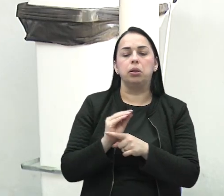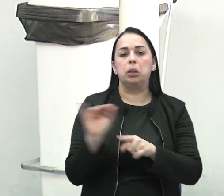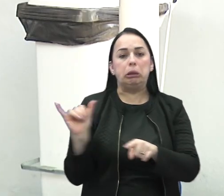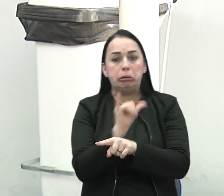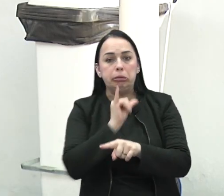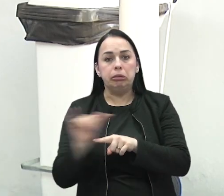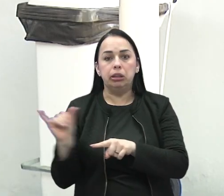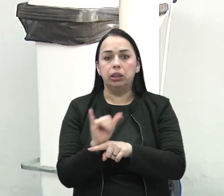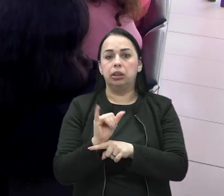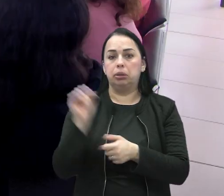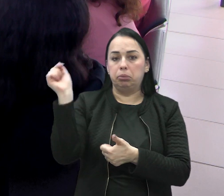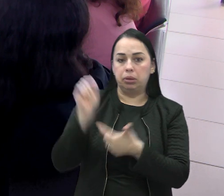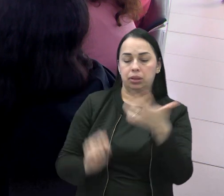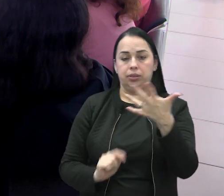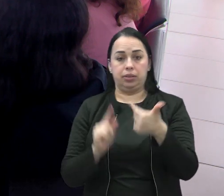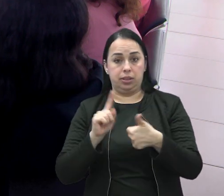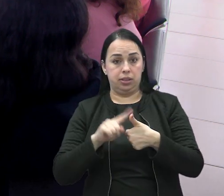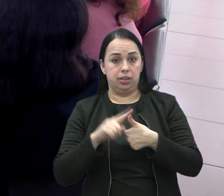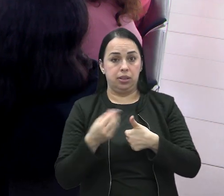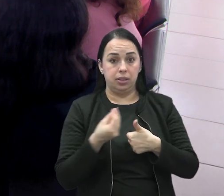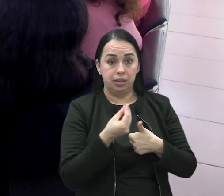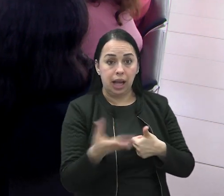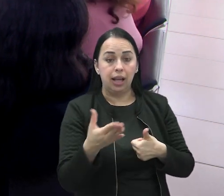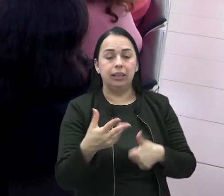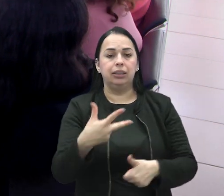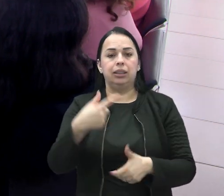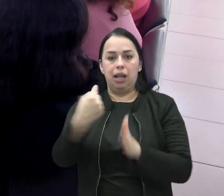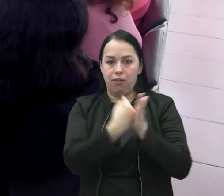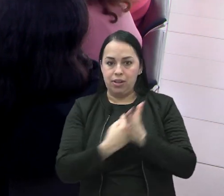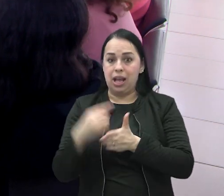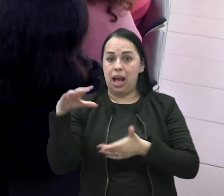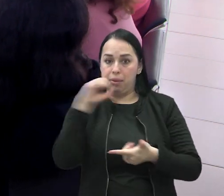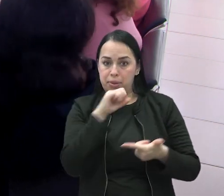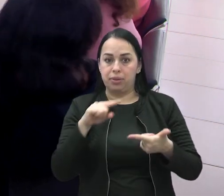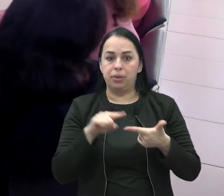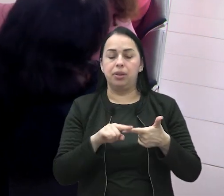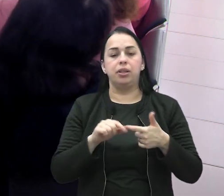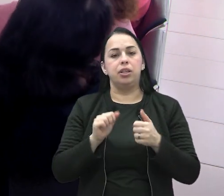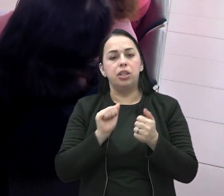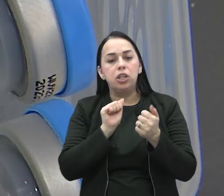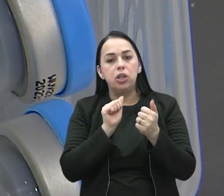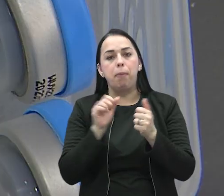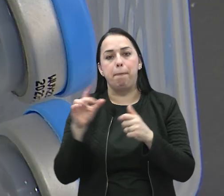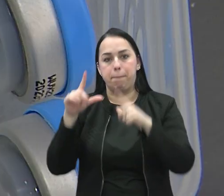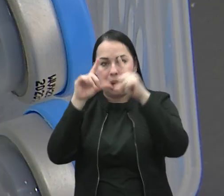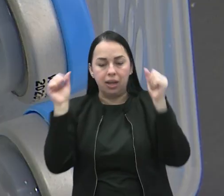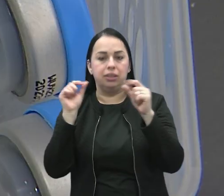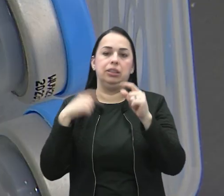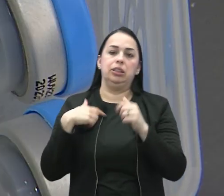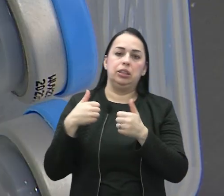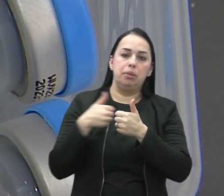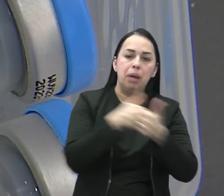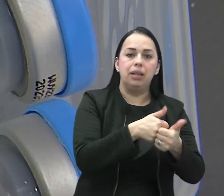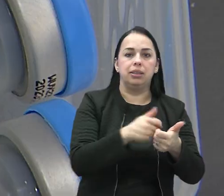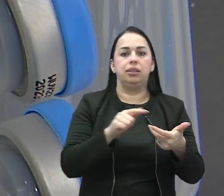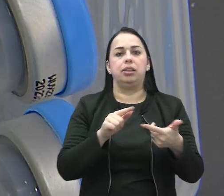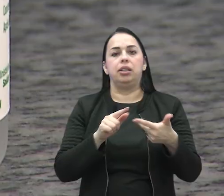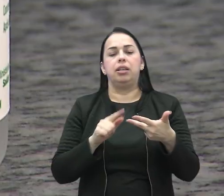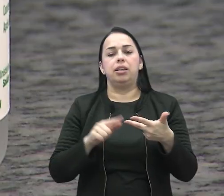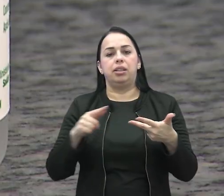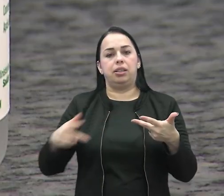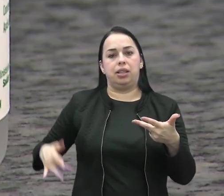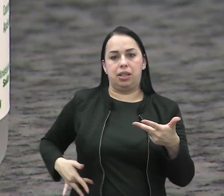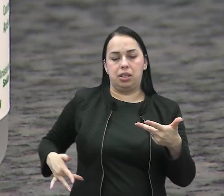acontece de diversas formas. A cidade oferece testes rápidos, acompanhamento gratuito e vacinação nas UBSs para